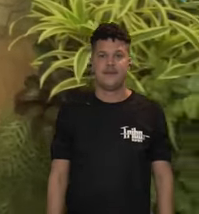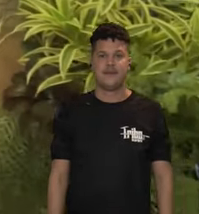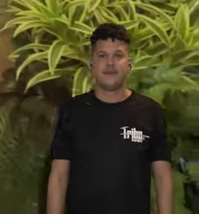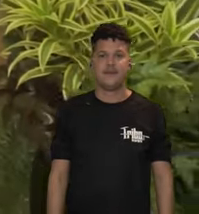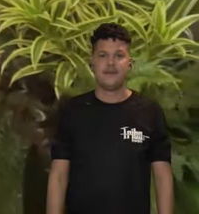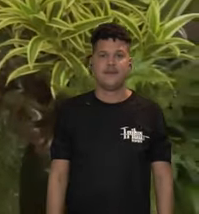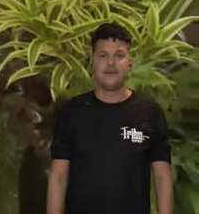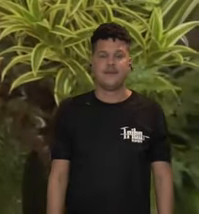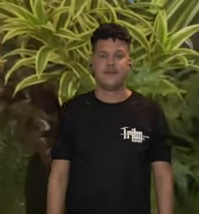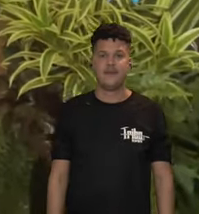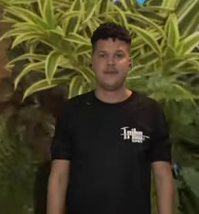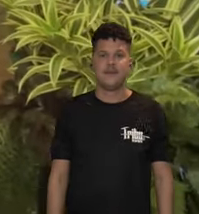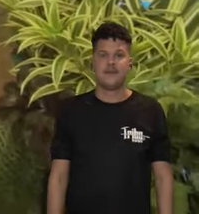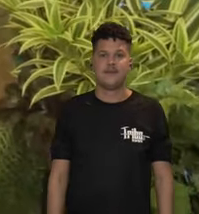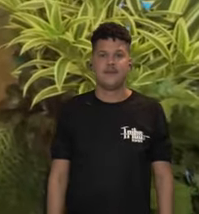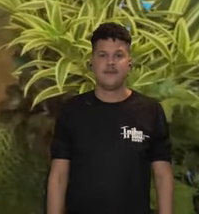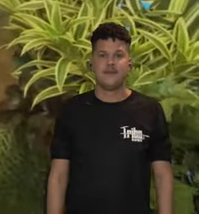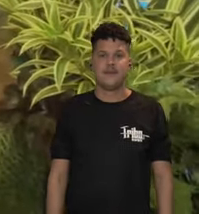Então,